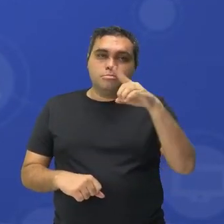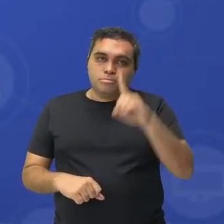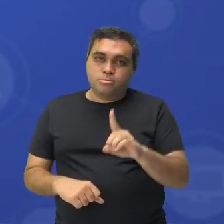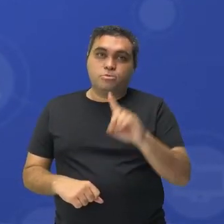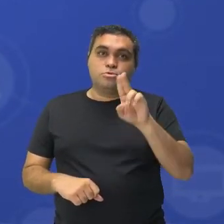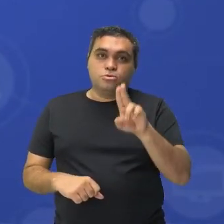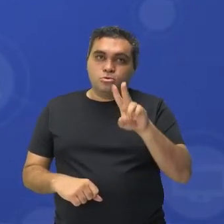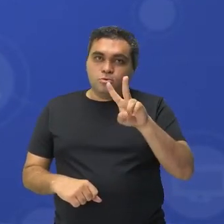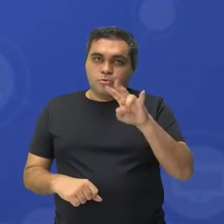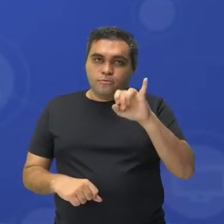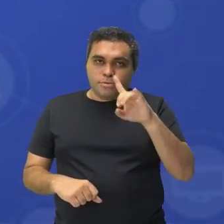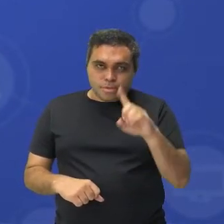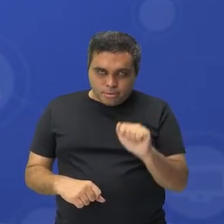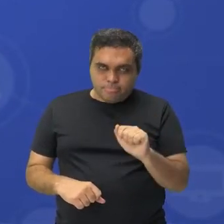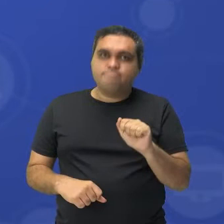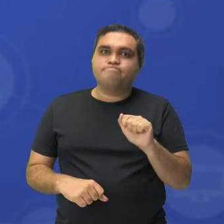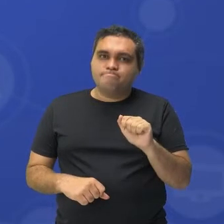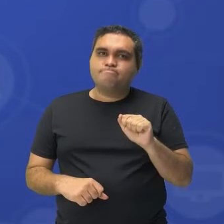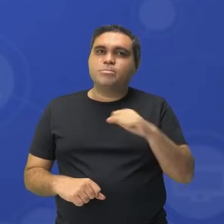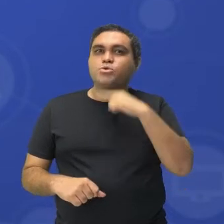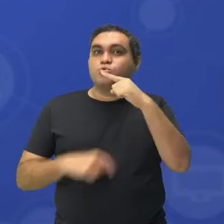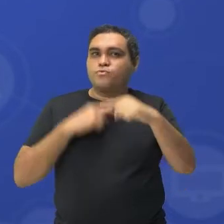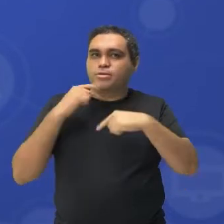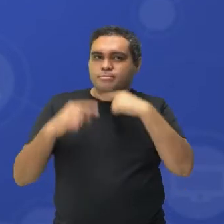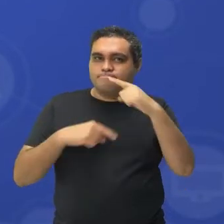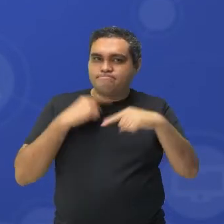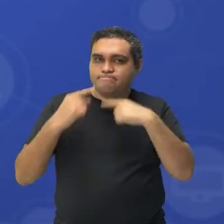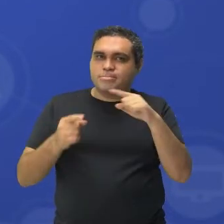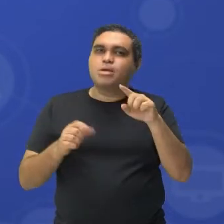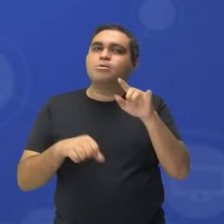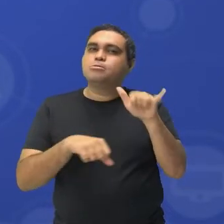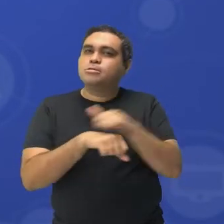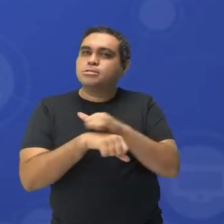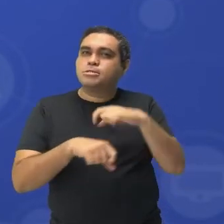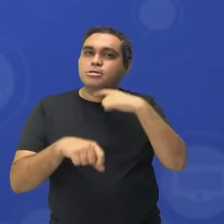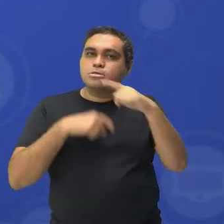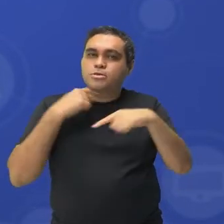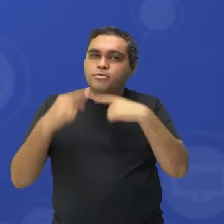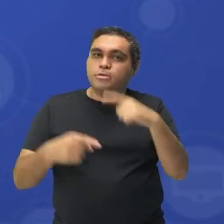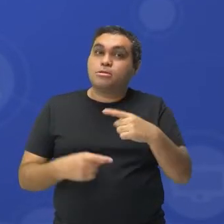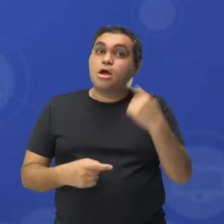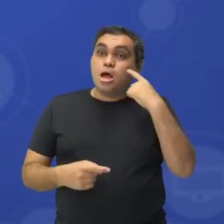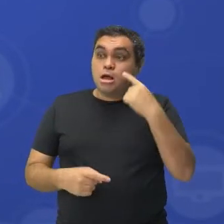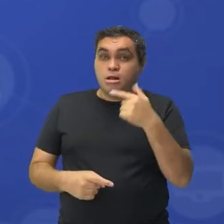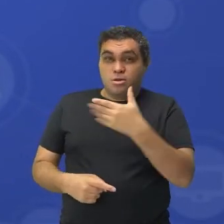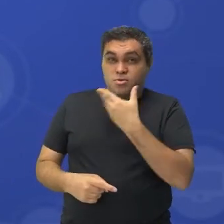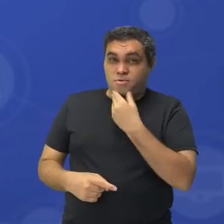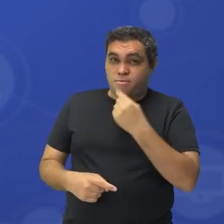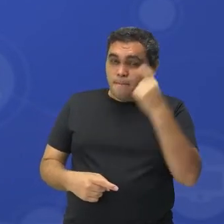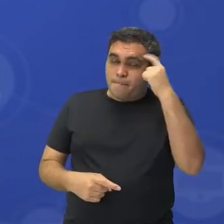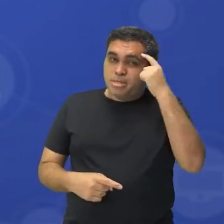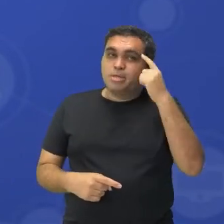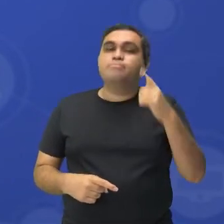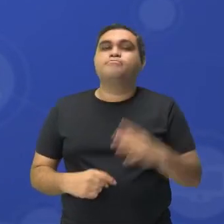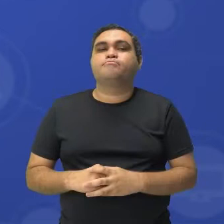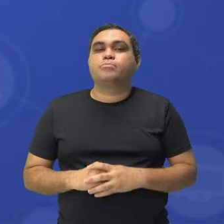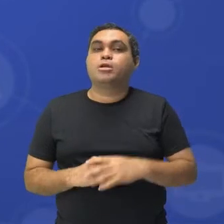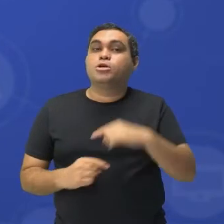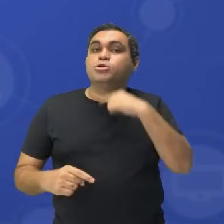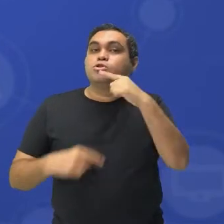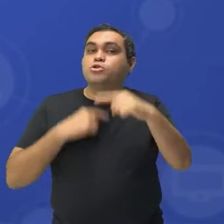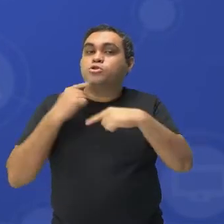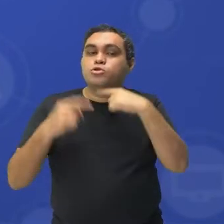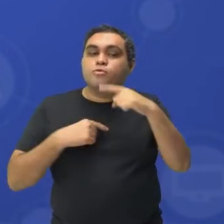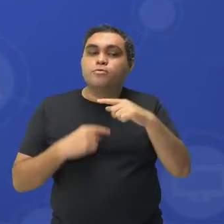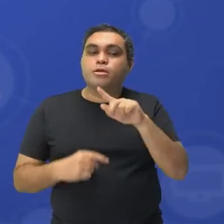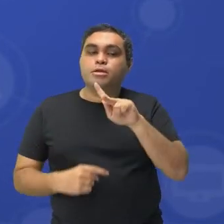só como o Descartes vai pensar o seu racionalismo, né? Ele vai chamar de dúvida